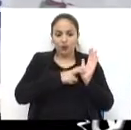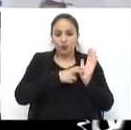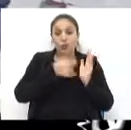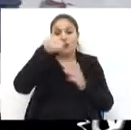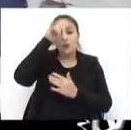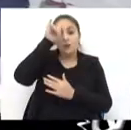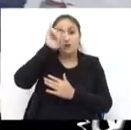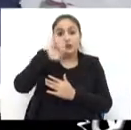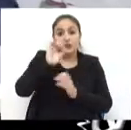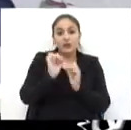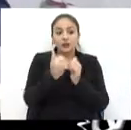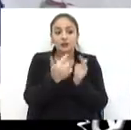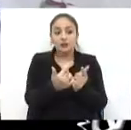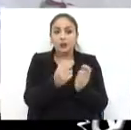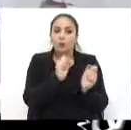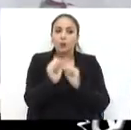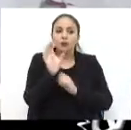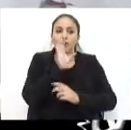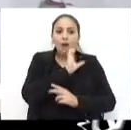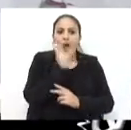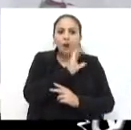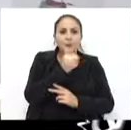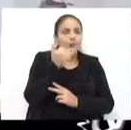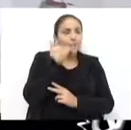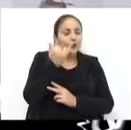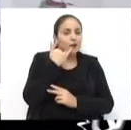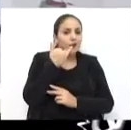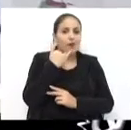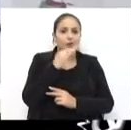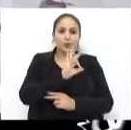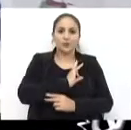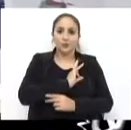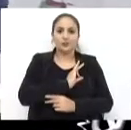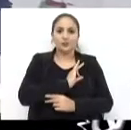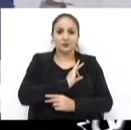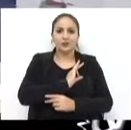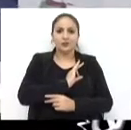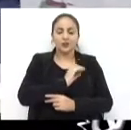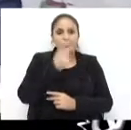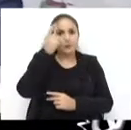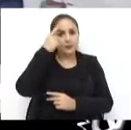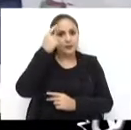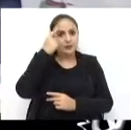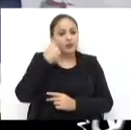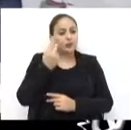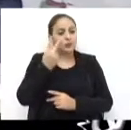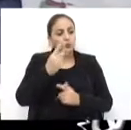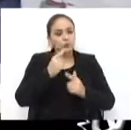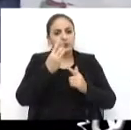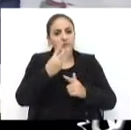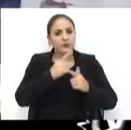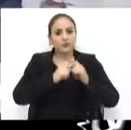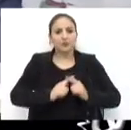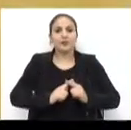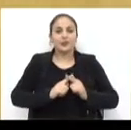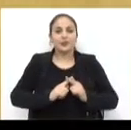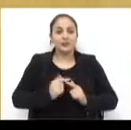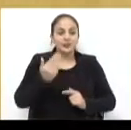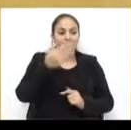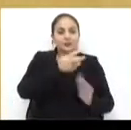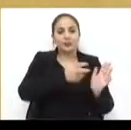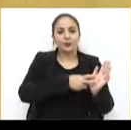ação, vai poder rapidamente acionar os órgãos de segurança, a qual pensarão 2 ou 3 vezes em invadirem uma